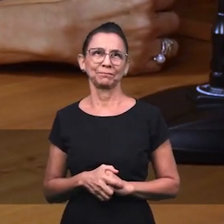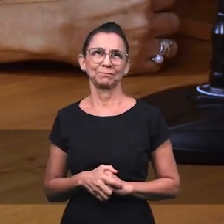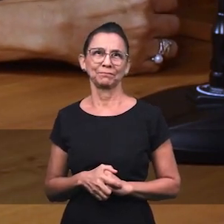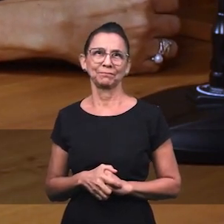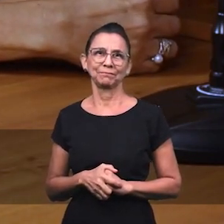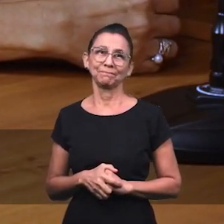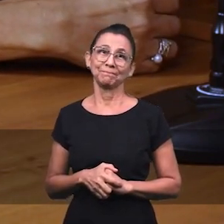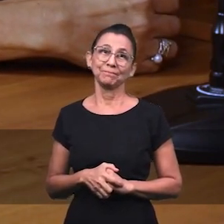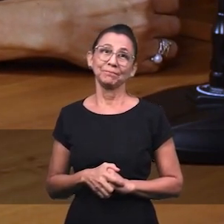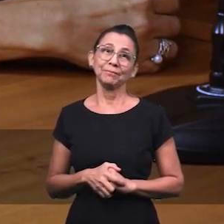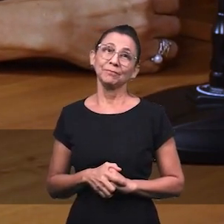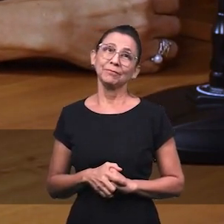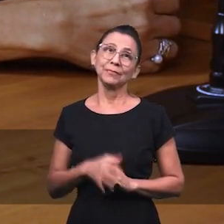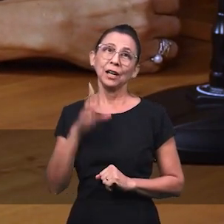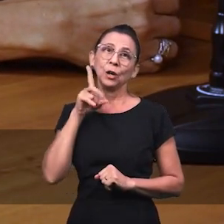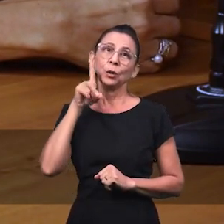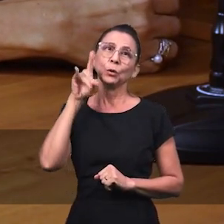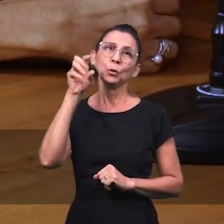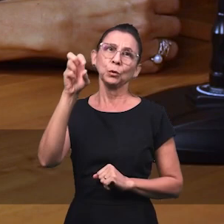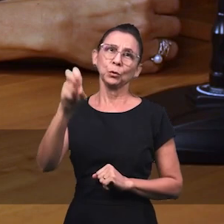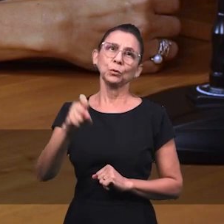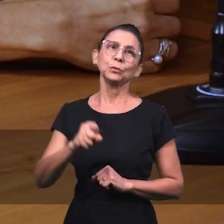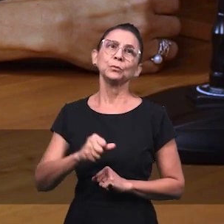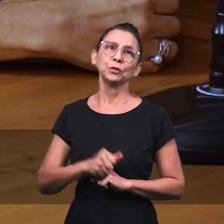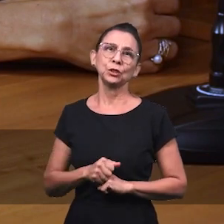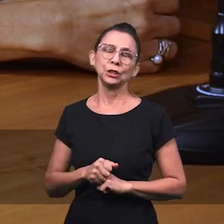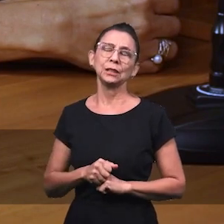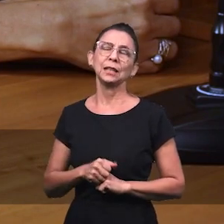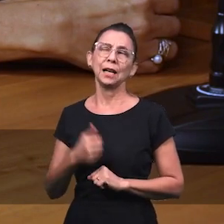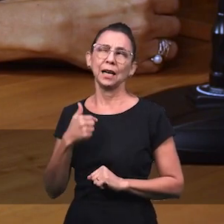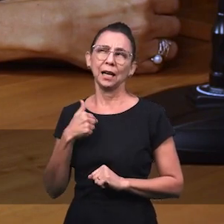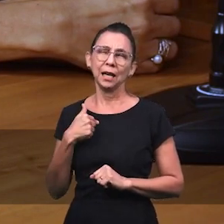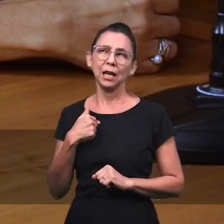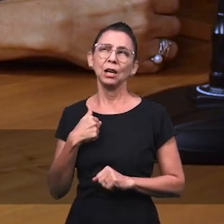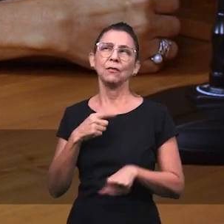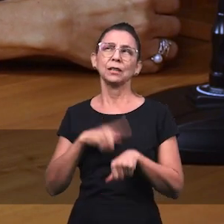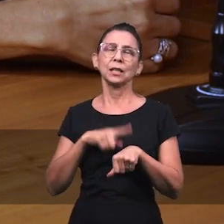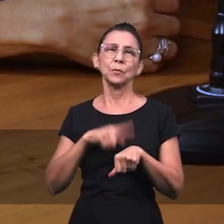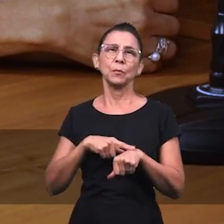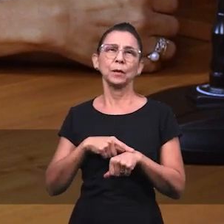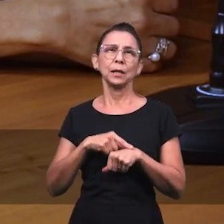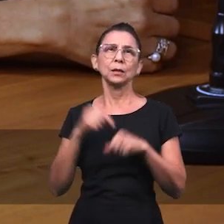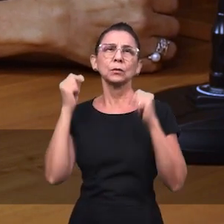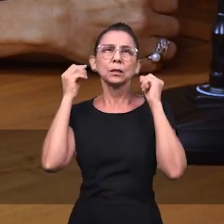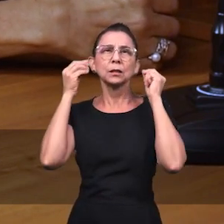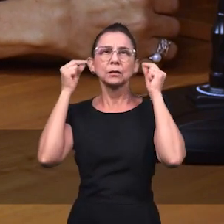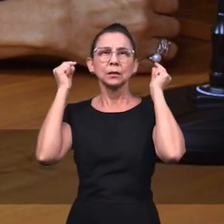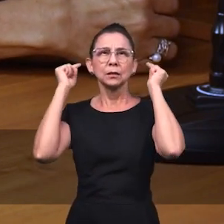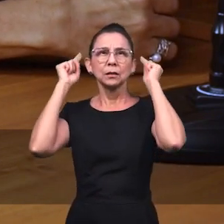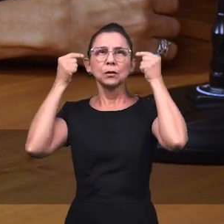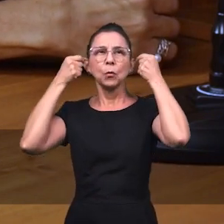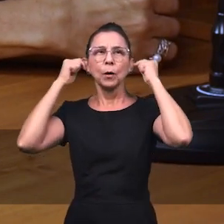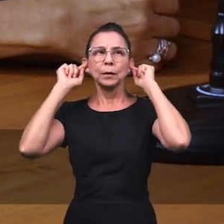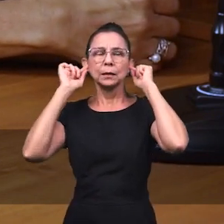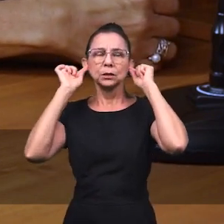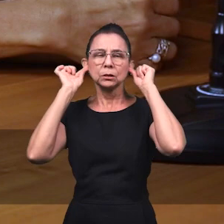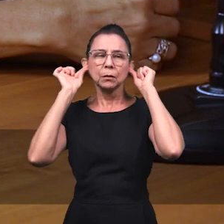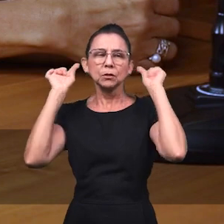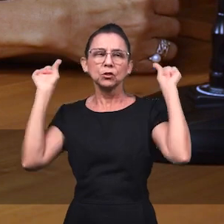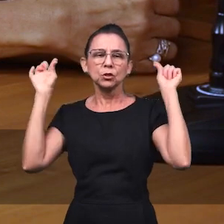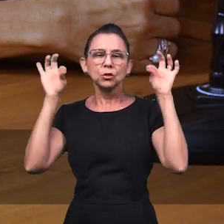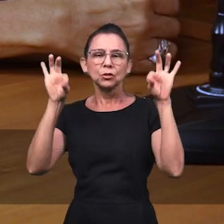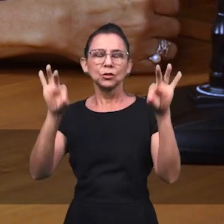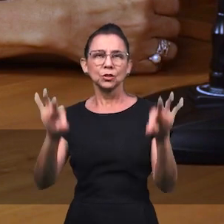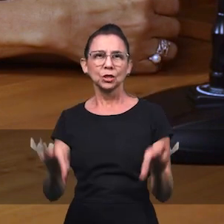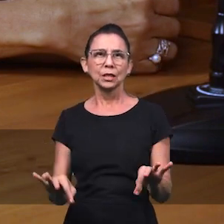eu fui ter um momento para tirar o aparelho. até comprime o teu labirintite.